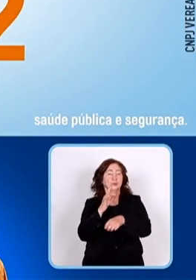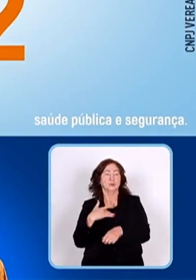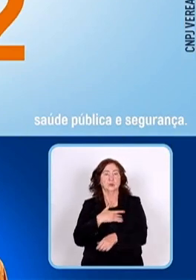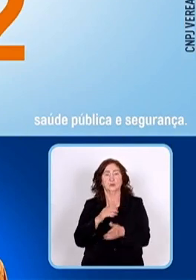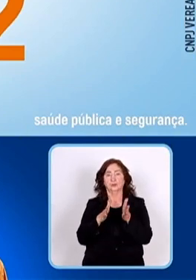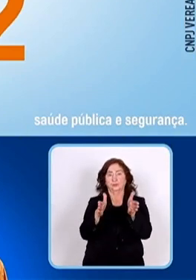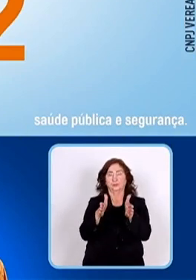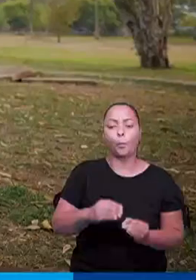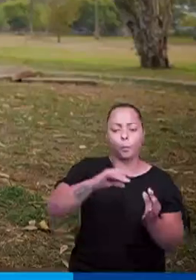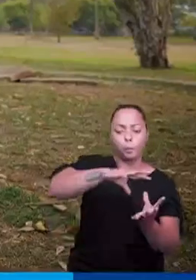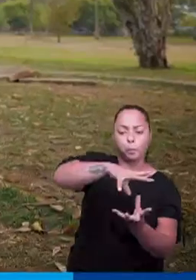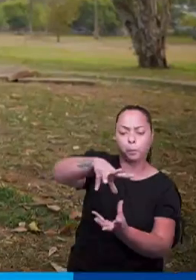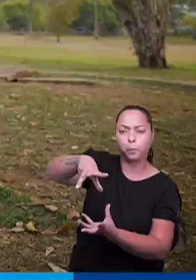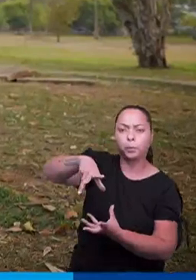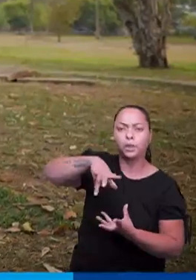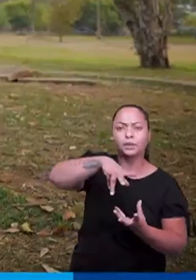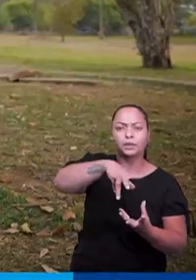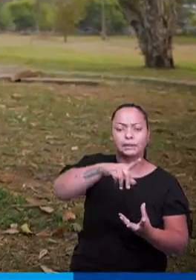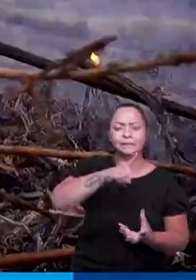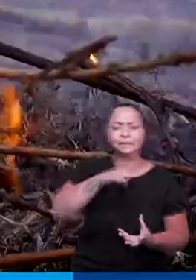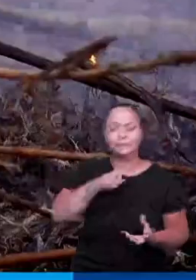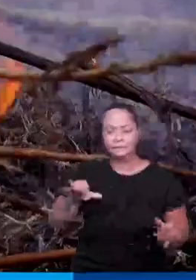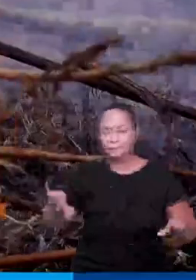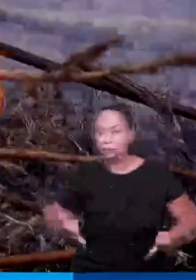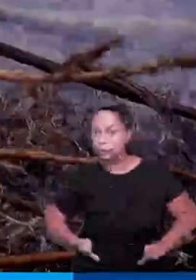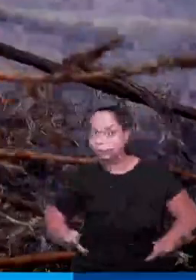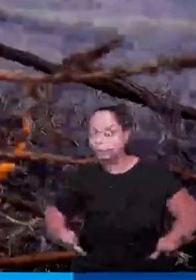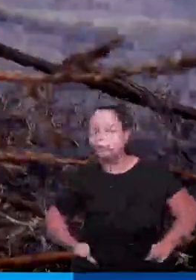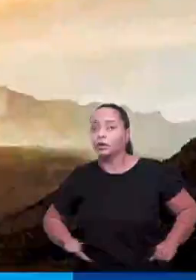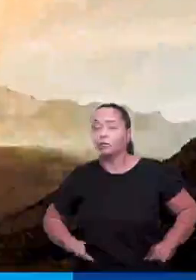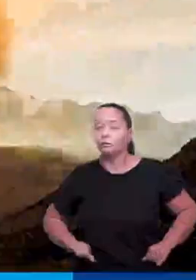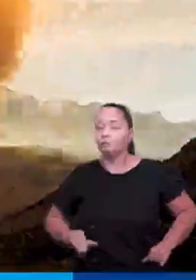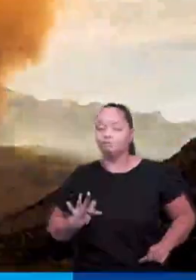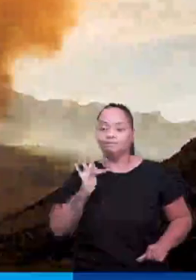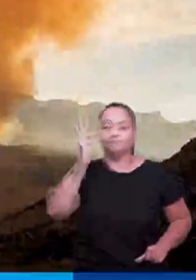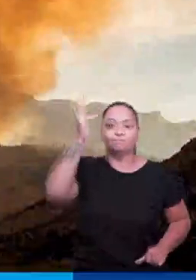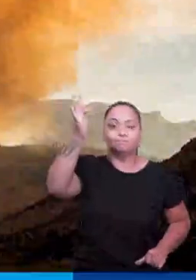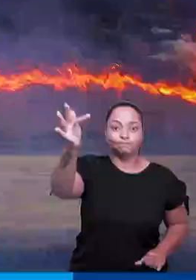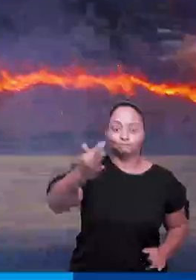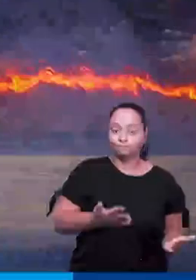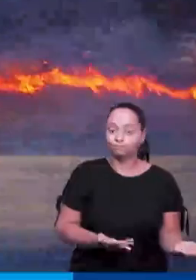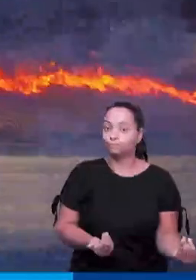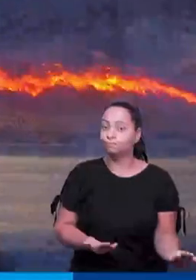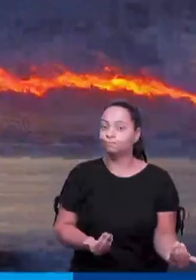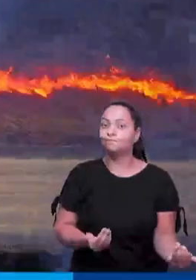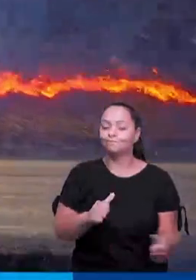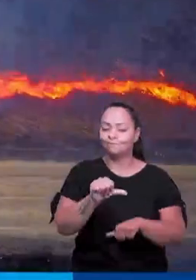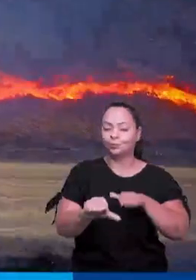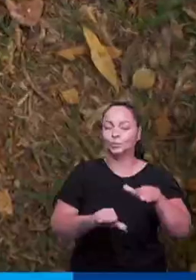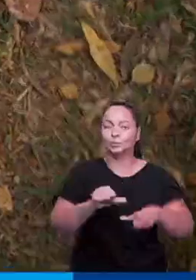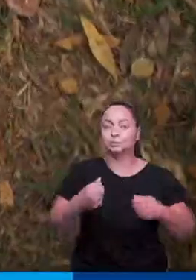saúde pública e segurança. O planeta está sofrendo e é a juventude que vai sentir as maiores consequências.